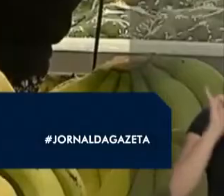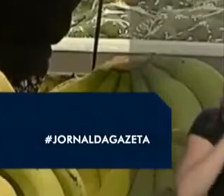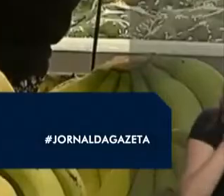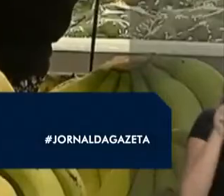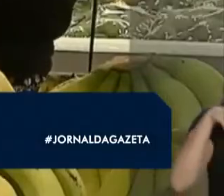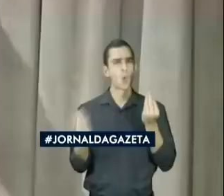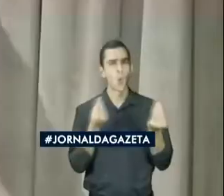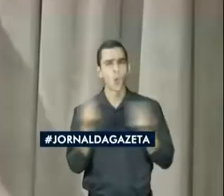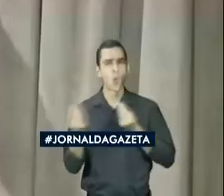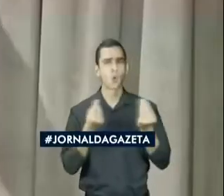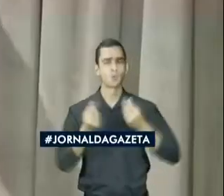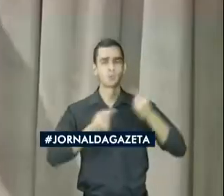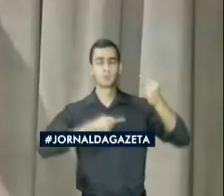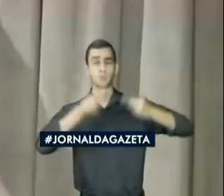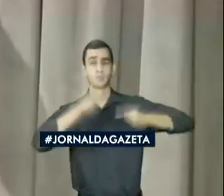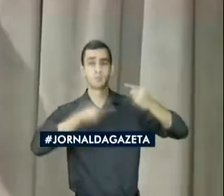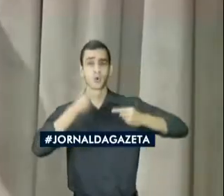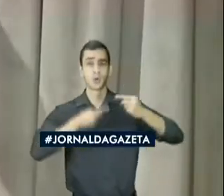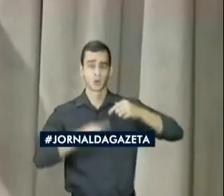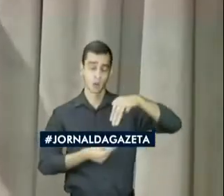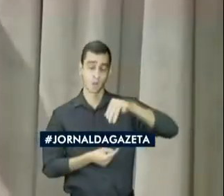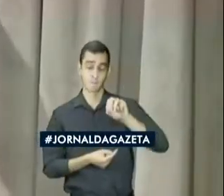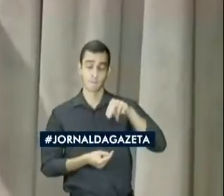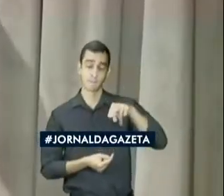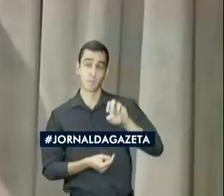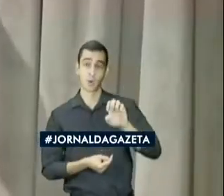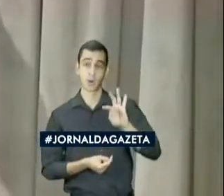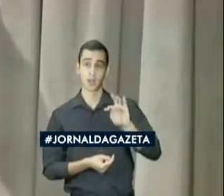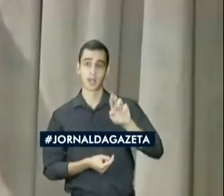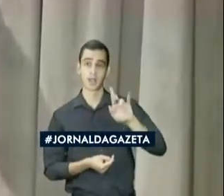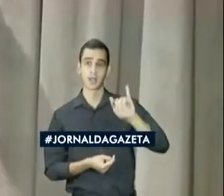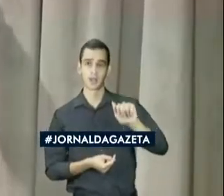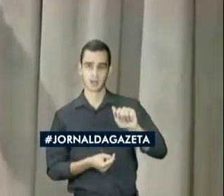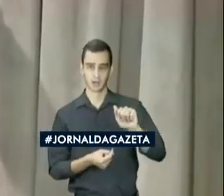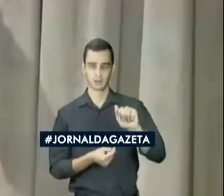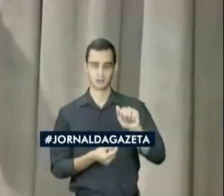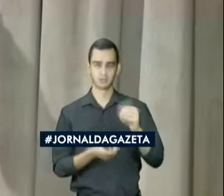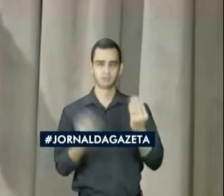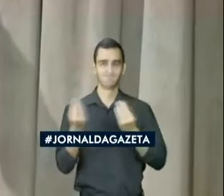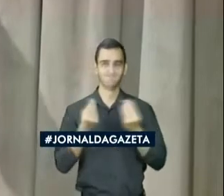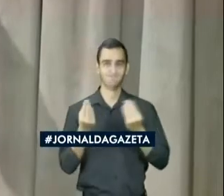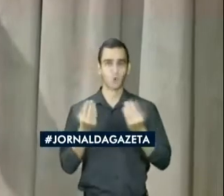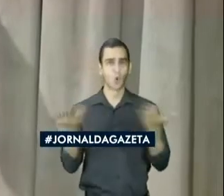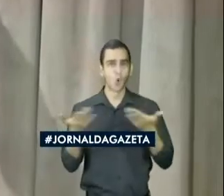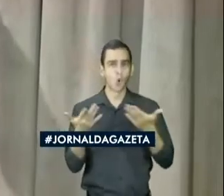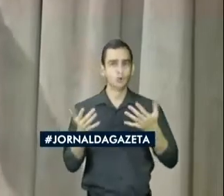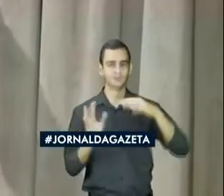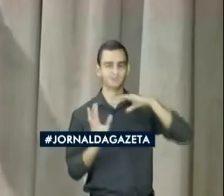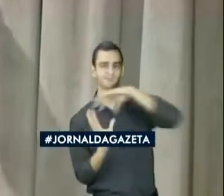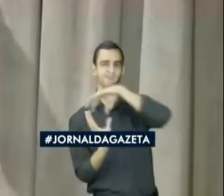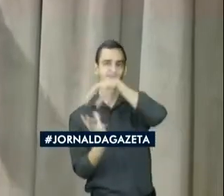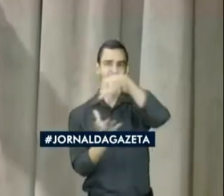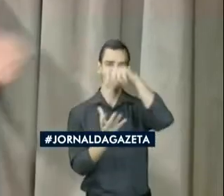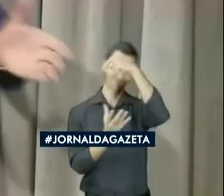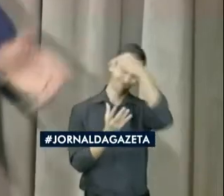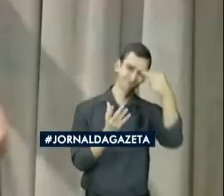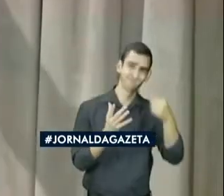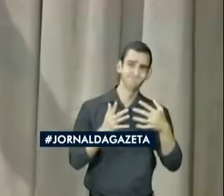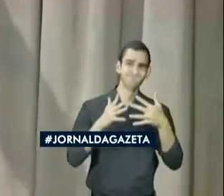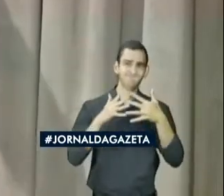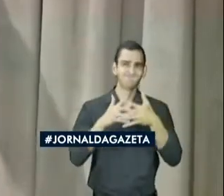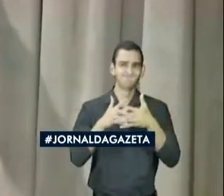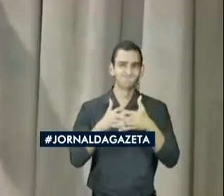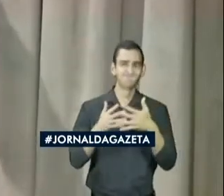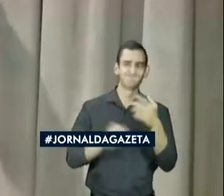6,34 por cento nesta semana o presidente do Banco Central Roberto Campos Neto afirmou que a guerra